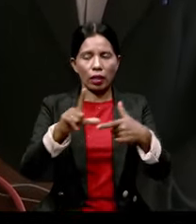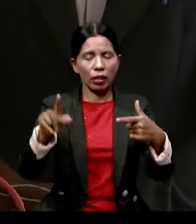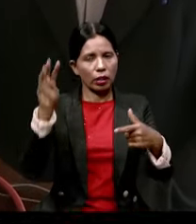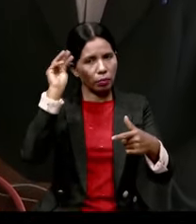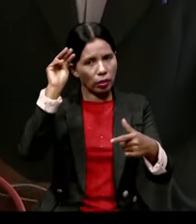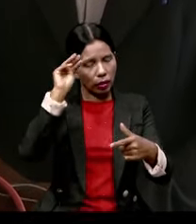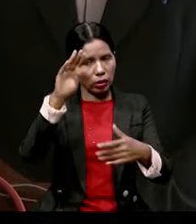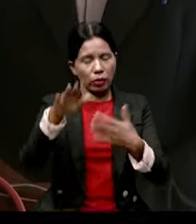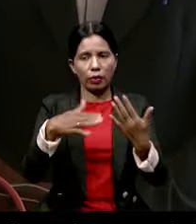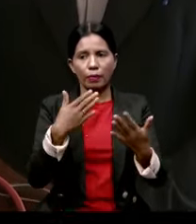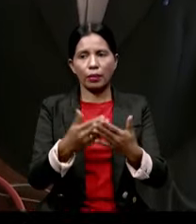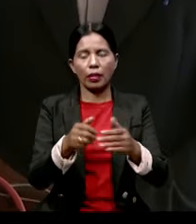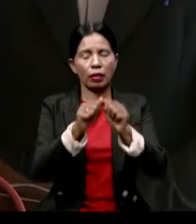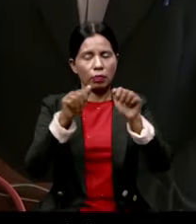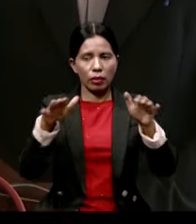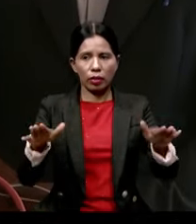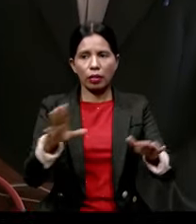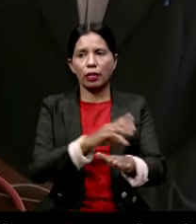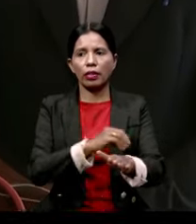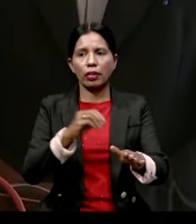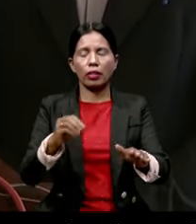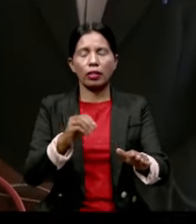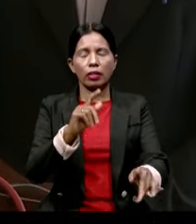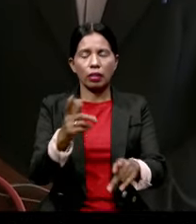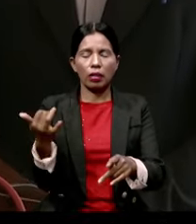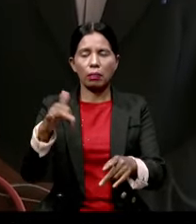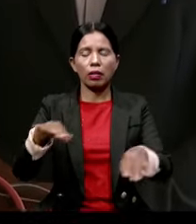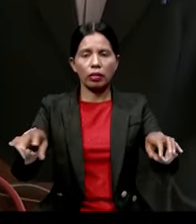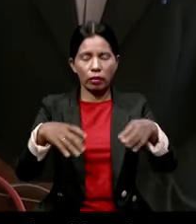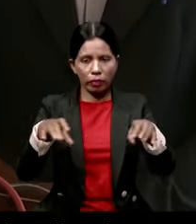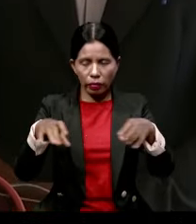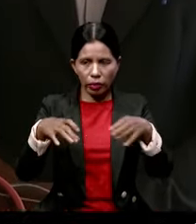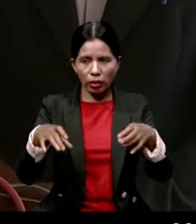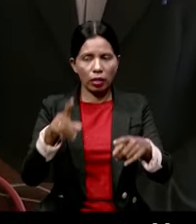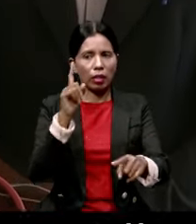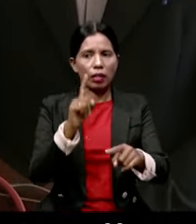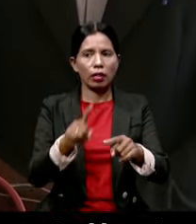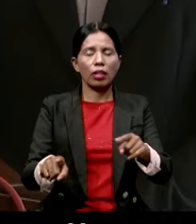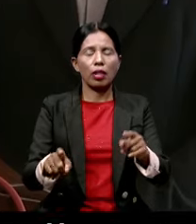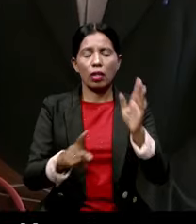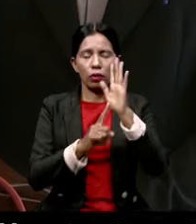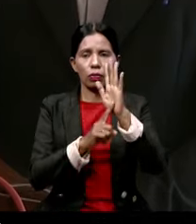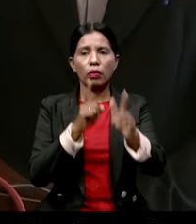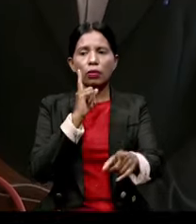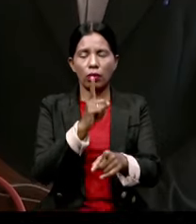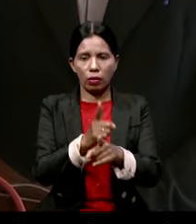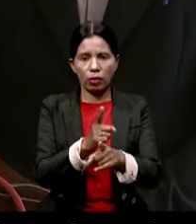ministrais tanto agente da administração ou casuais sira nebe maka la bem definido e